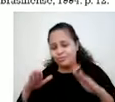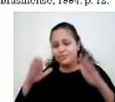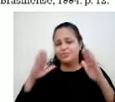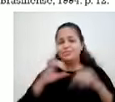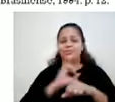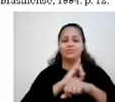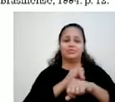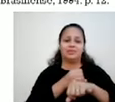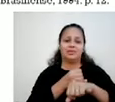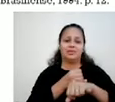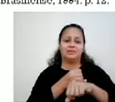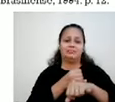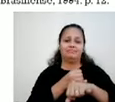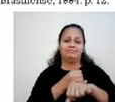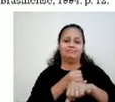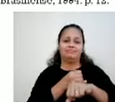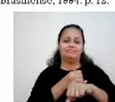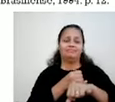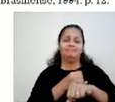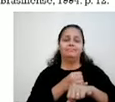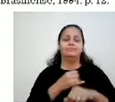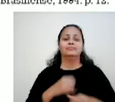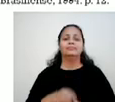Então, enquanto os